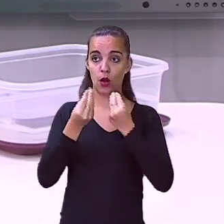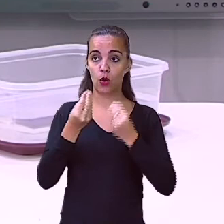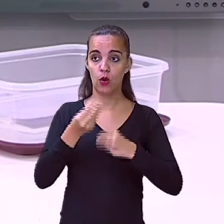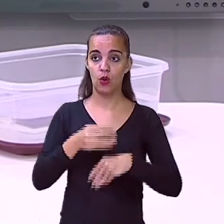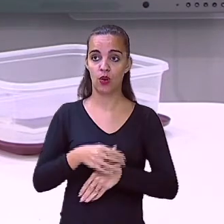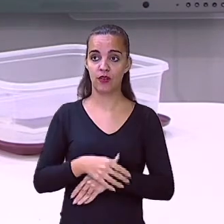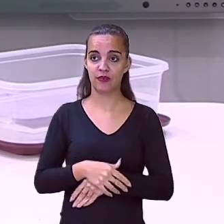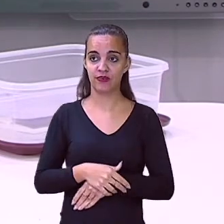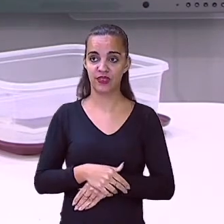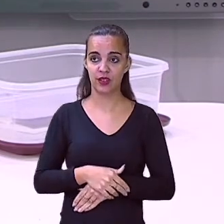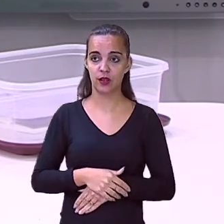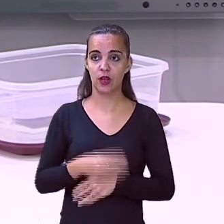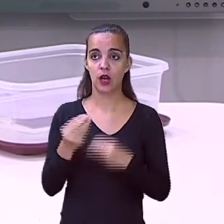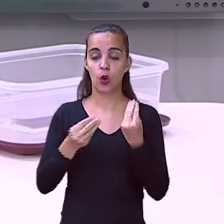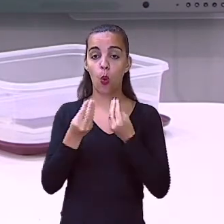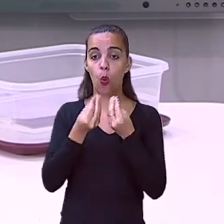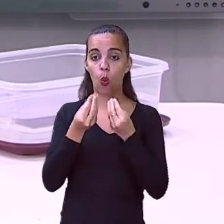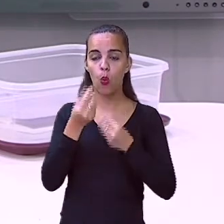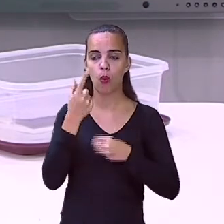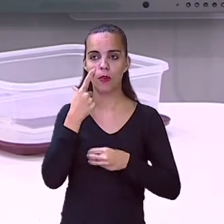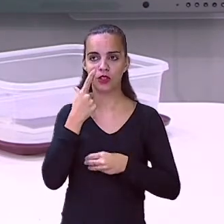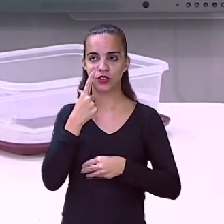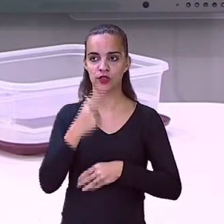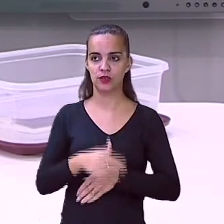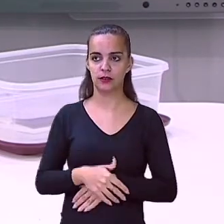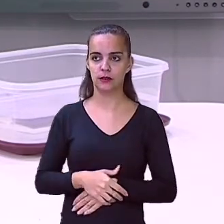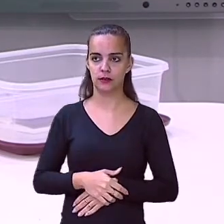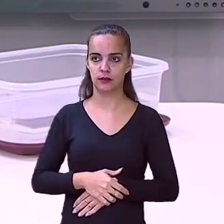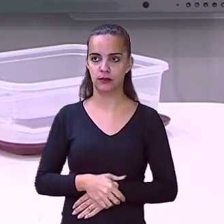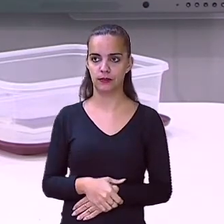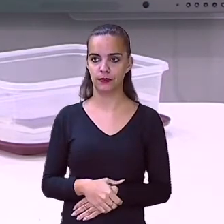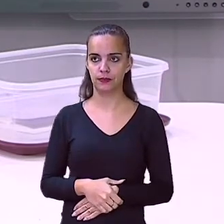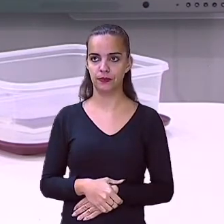separar estas